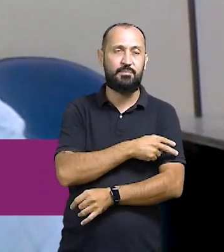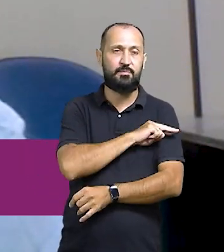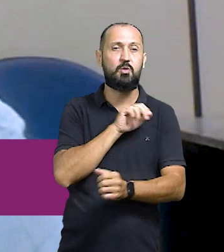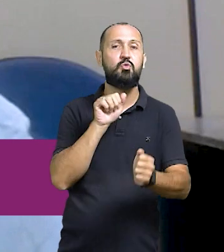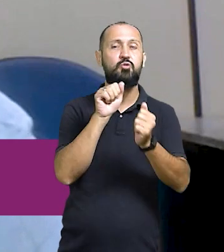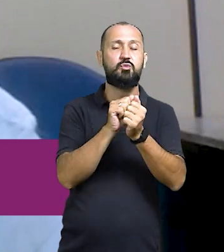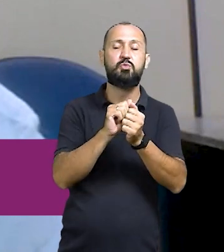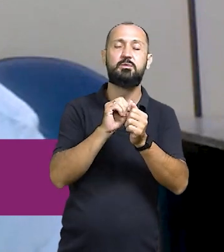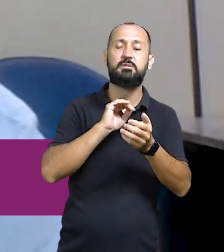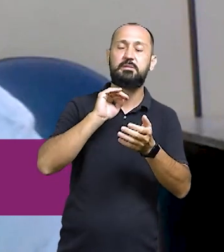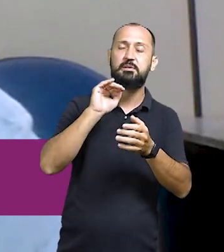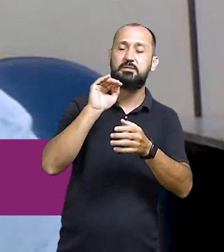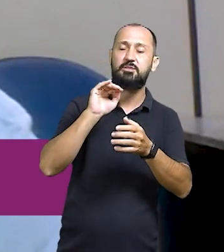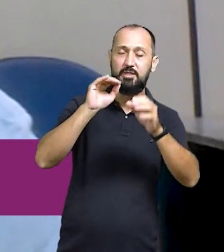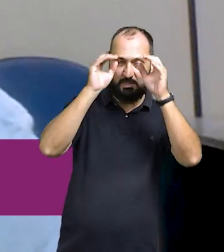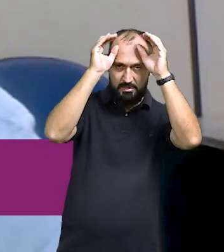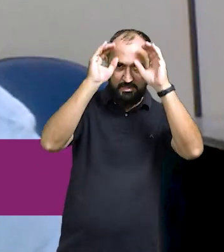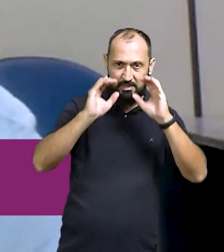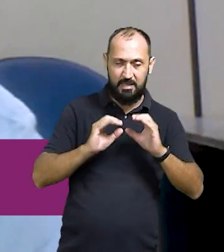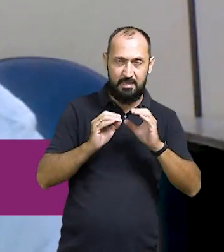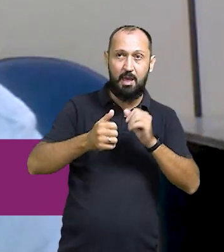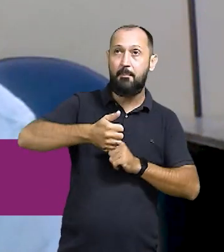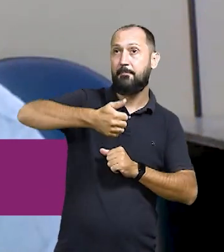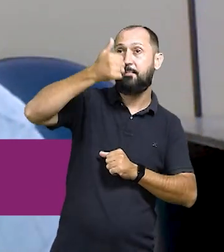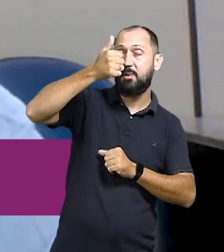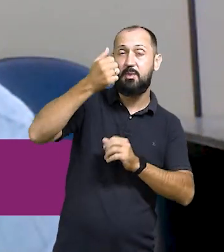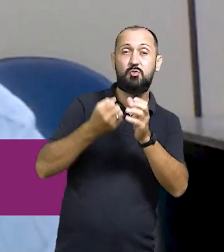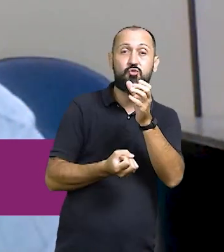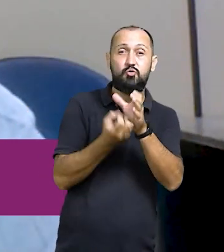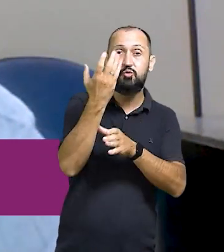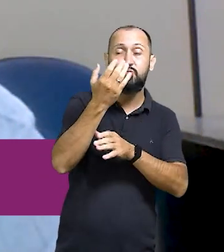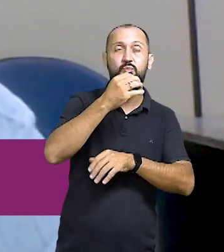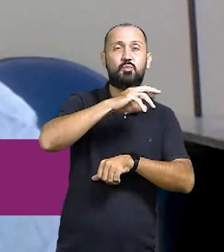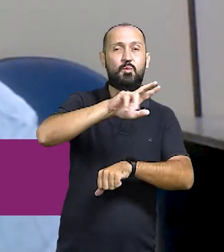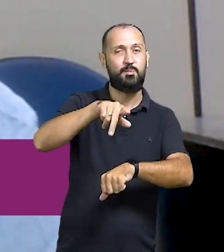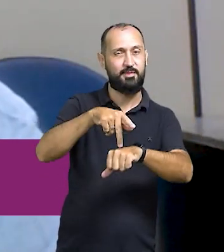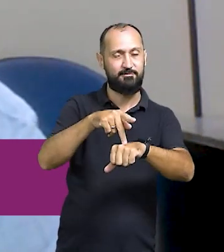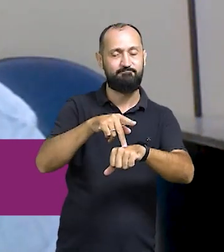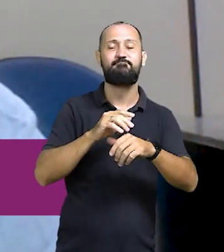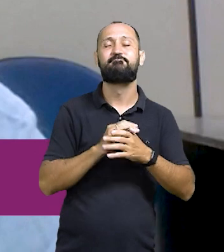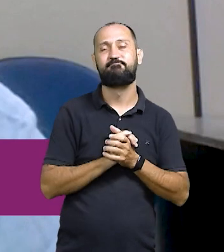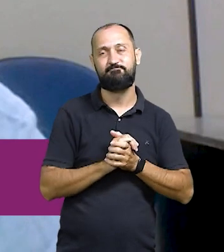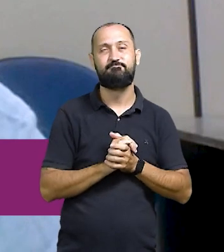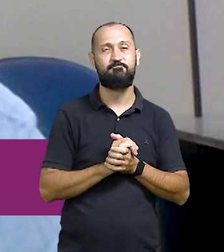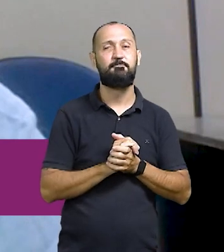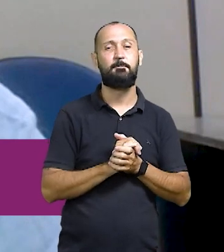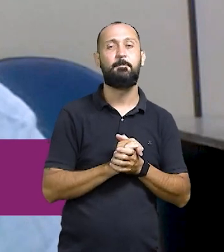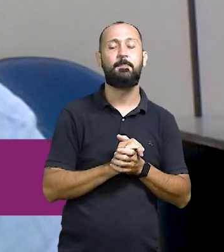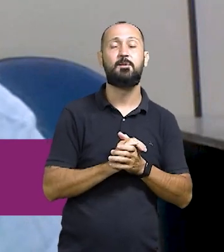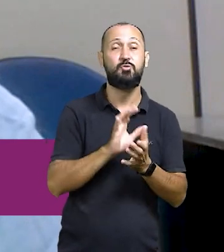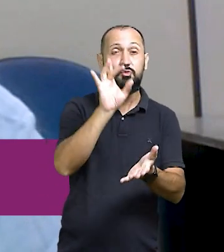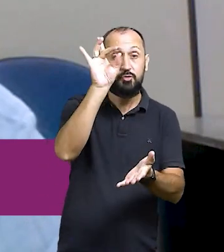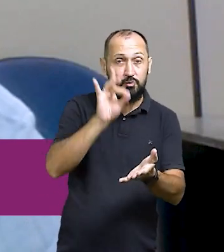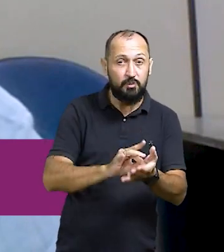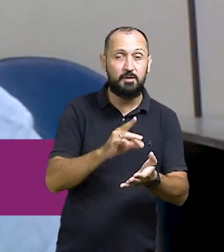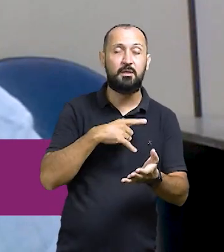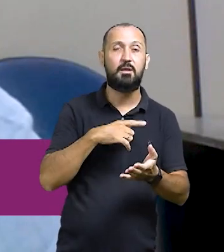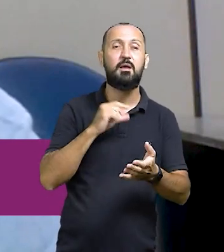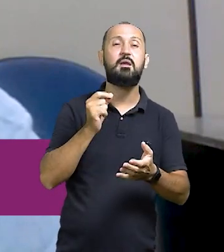ser desafiador, articular de forma transversal com as demais secretarias ações que diz respeito às mulheres